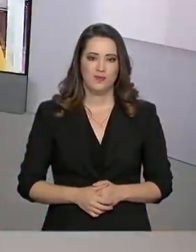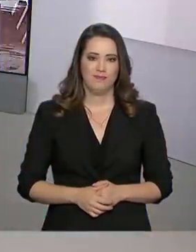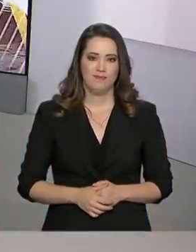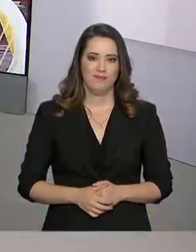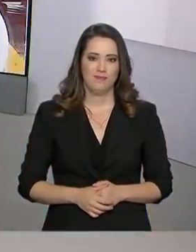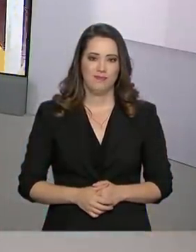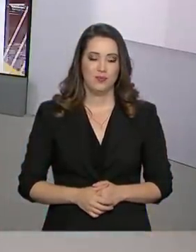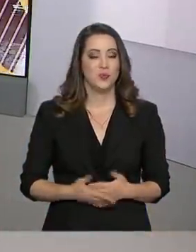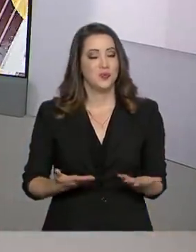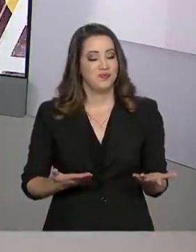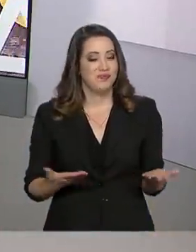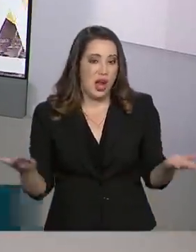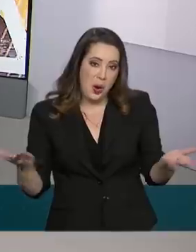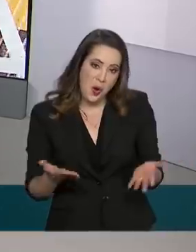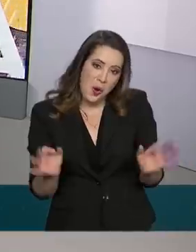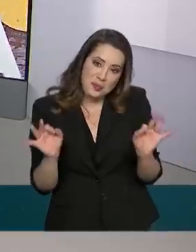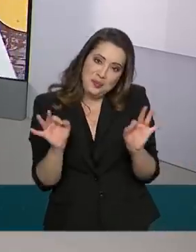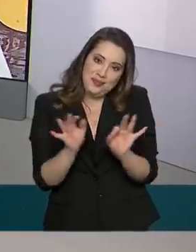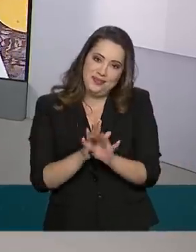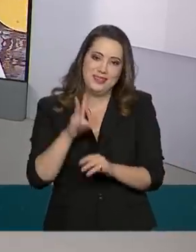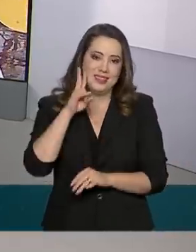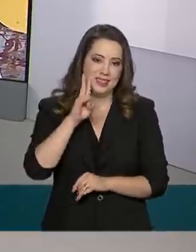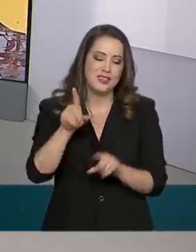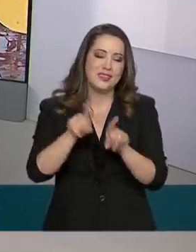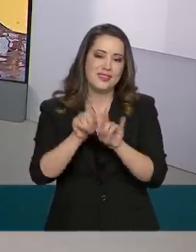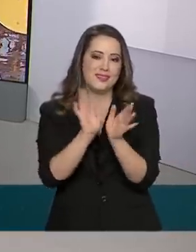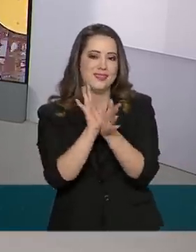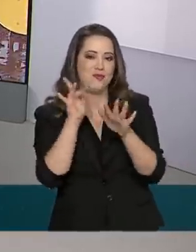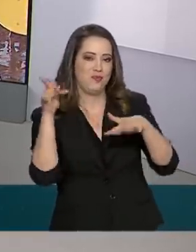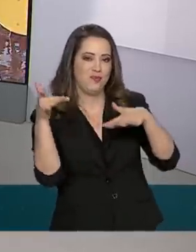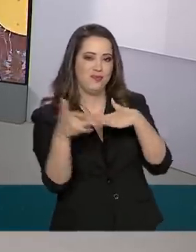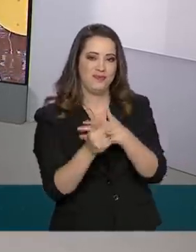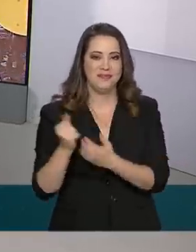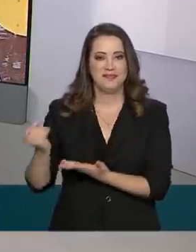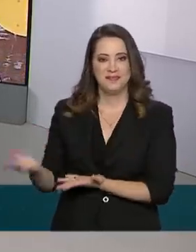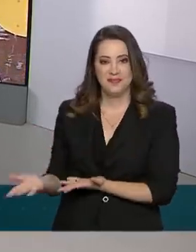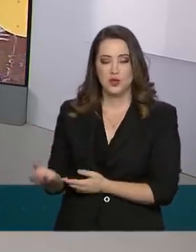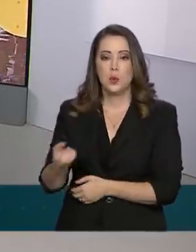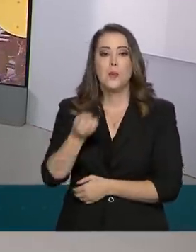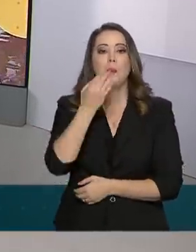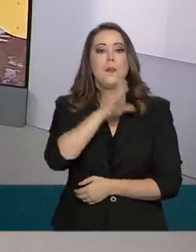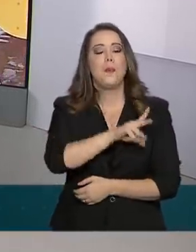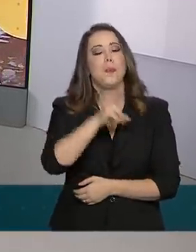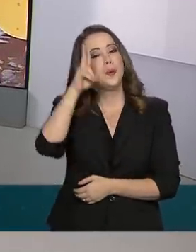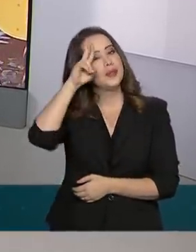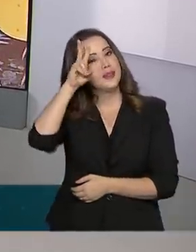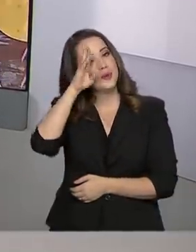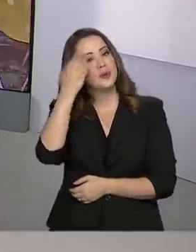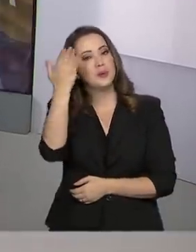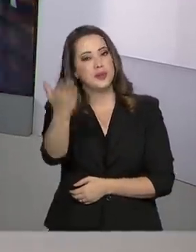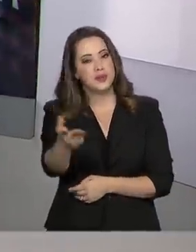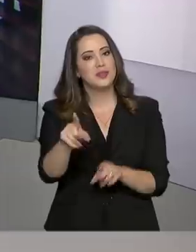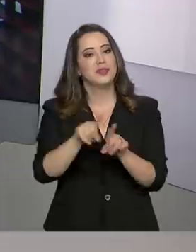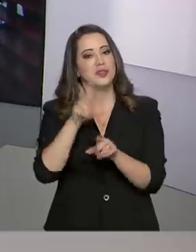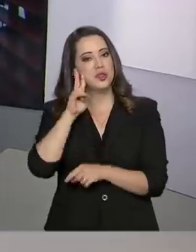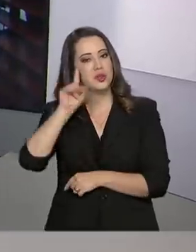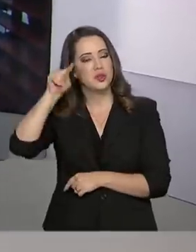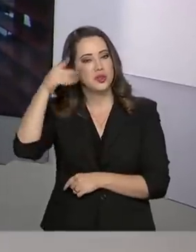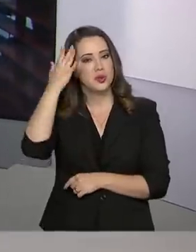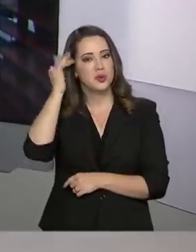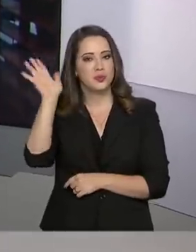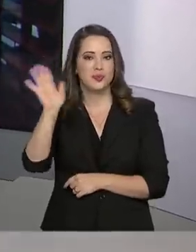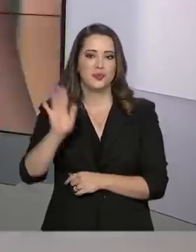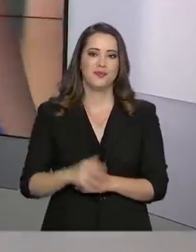o brasil em dia termina aqui você pode nos acompanhar também pelas redes sociais ótima segunda feira pra você ea gente ver